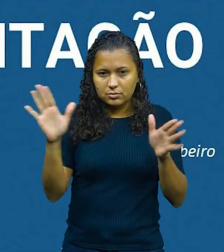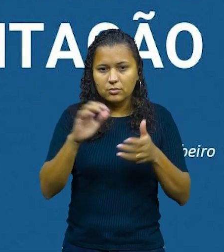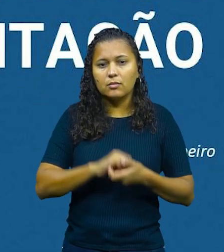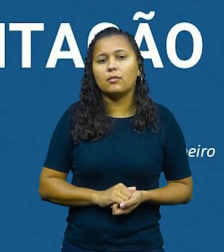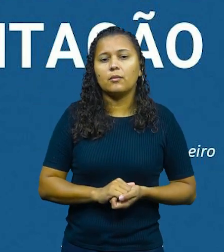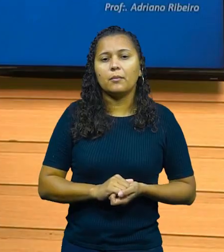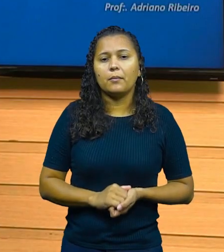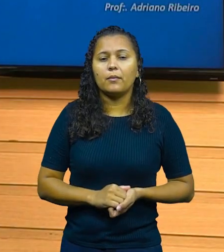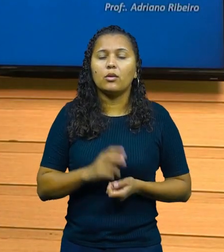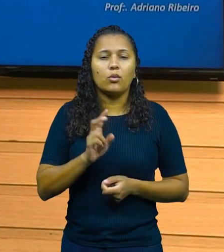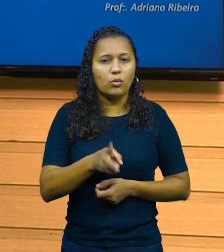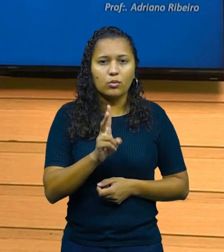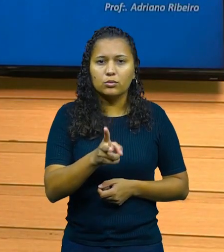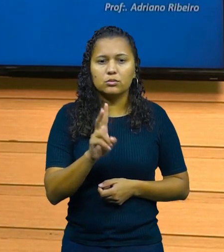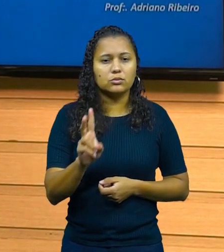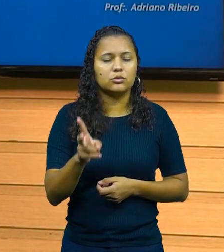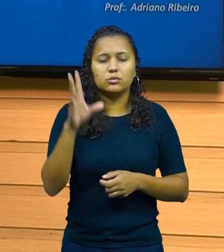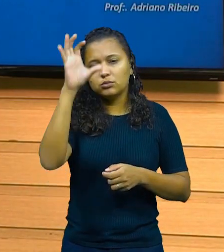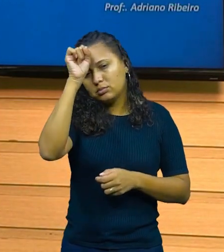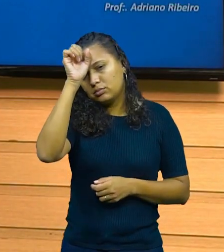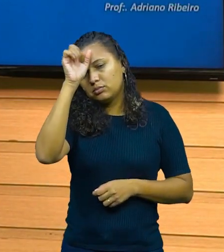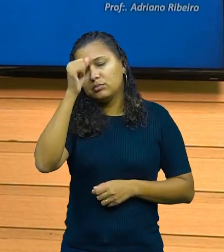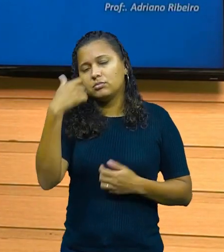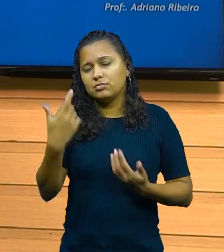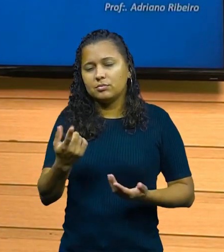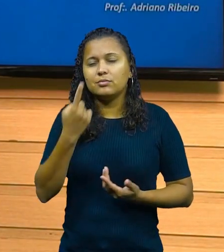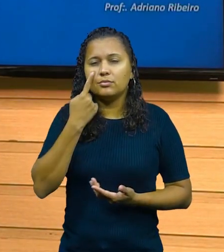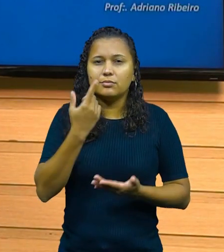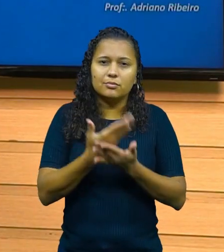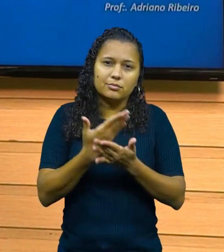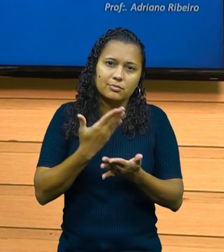ficado claro e continue conosco,